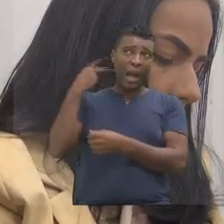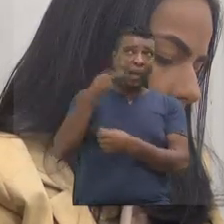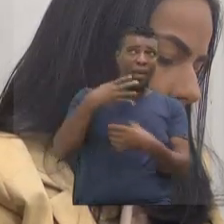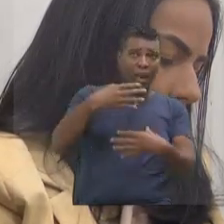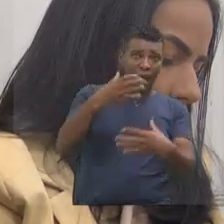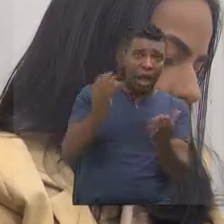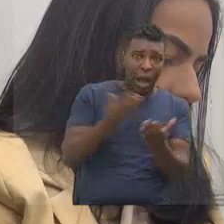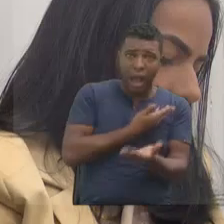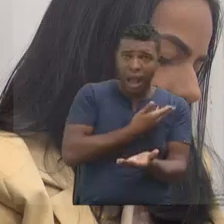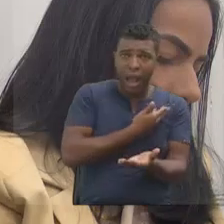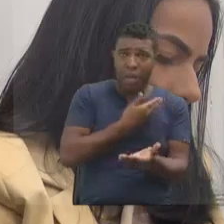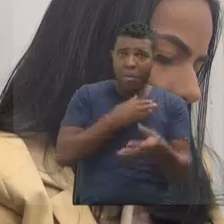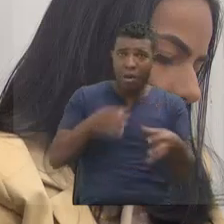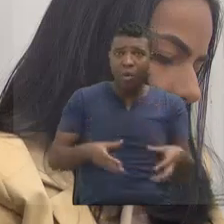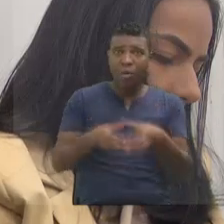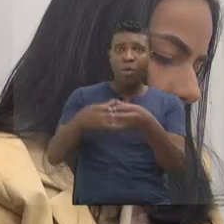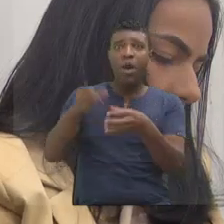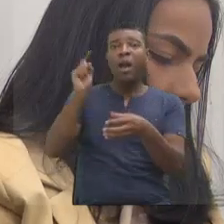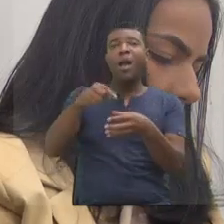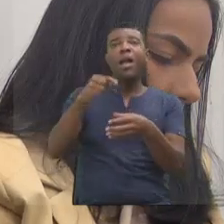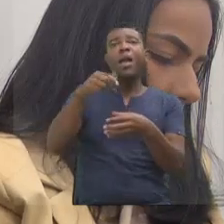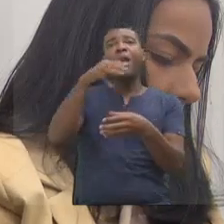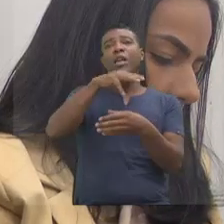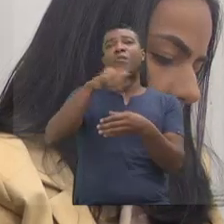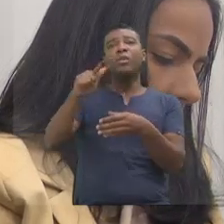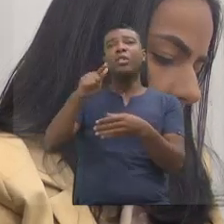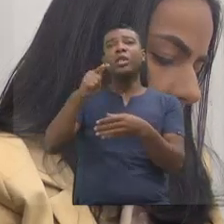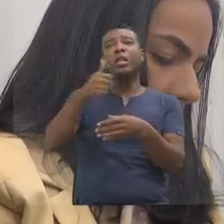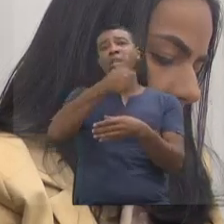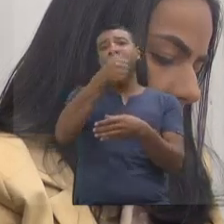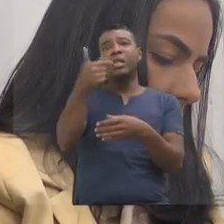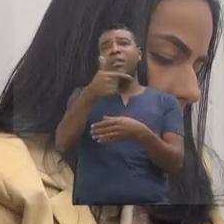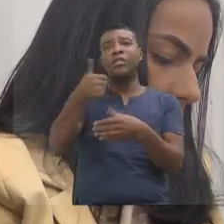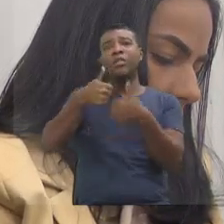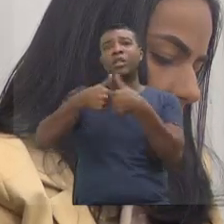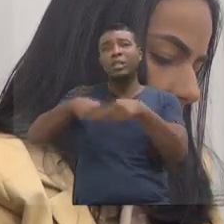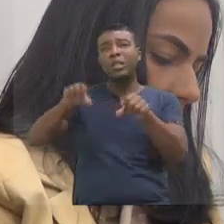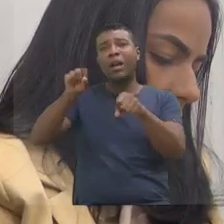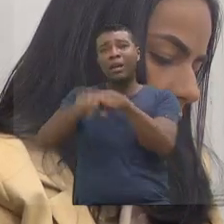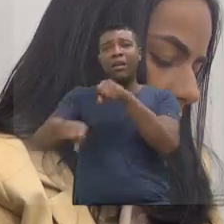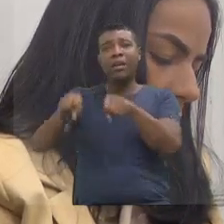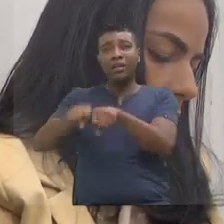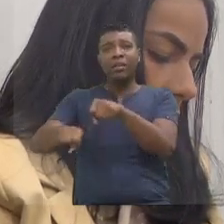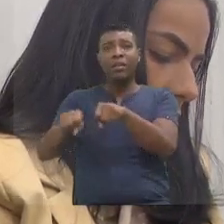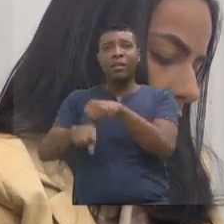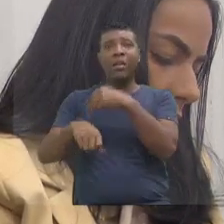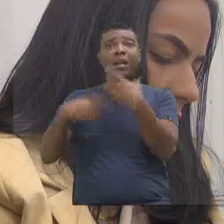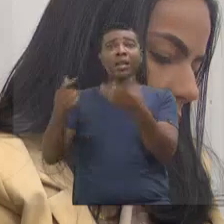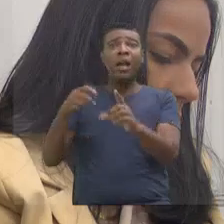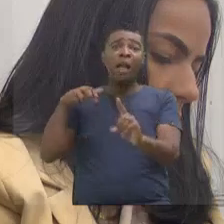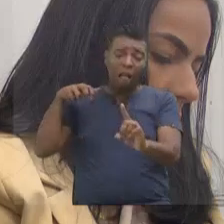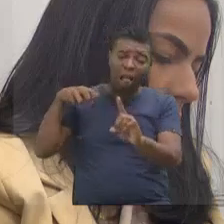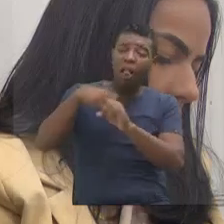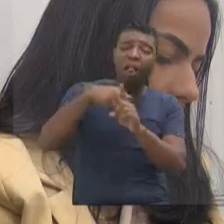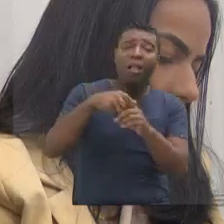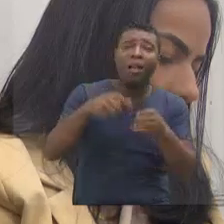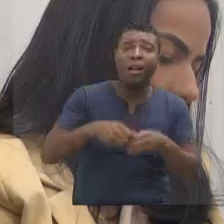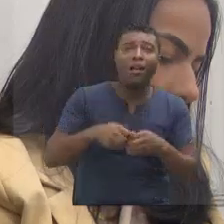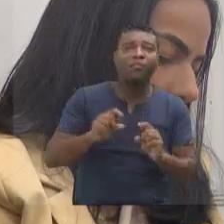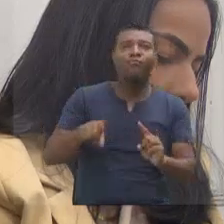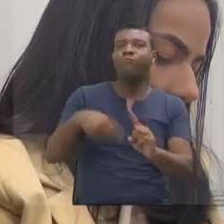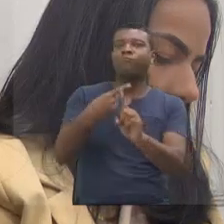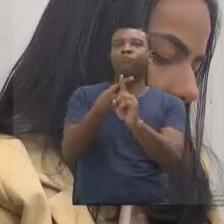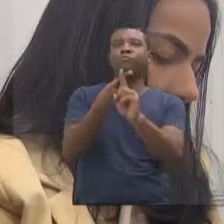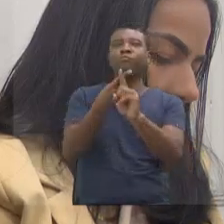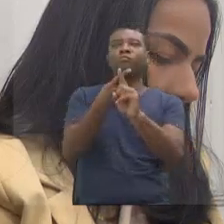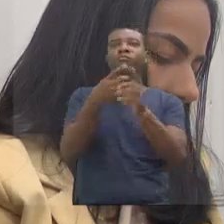o tanto que a MG 122 está degradada e assim os acidentes multiplicaram imagine uma cidade